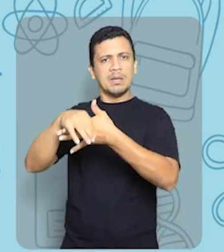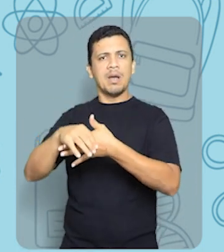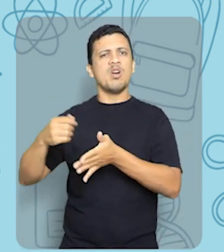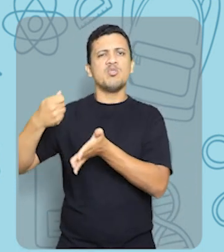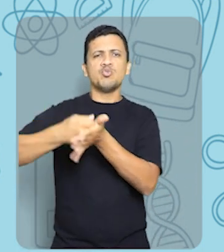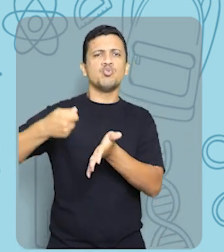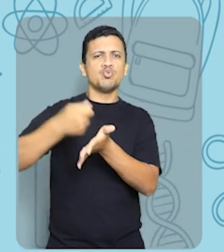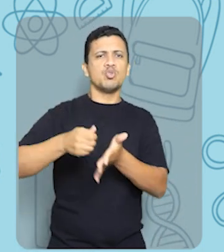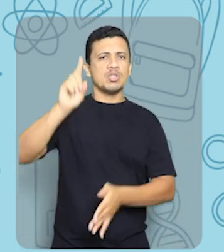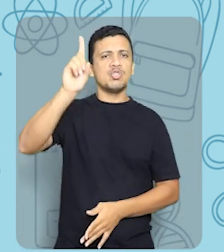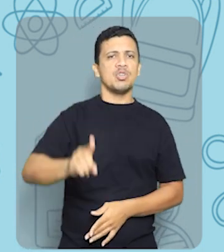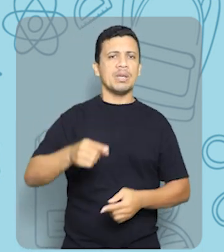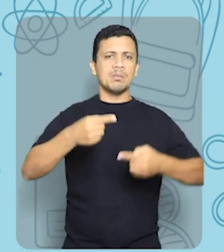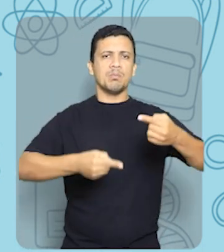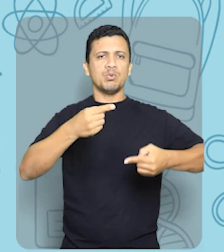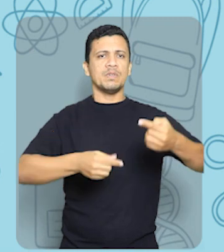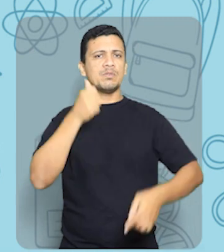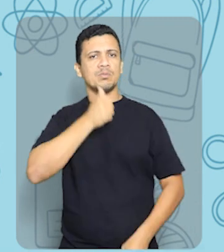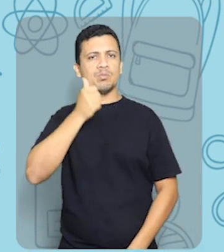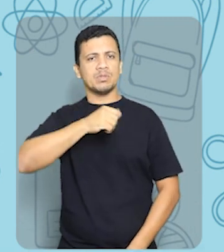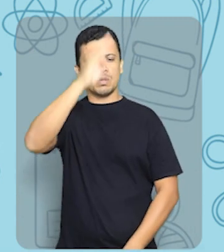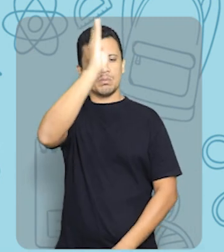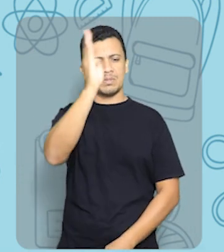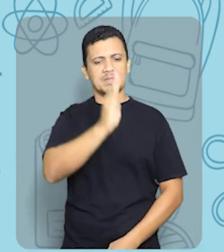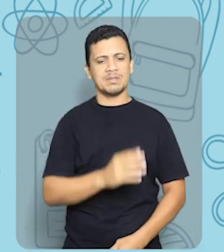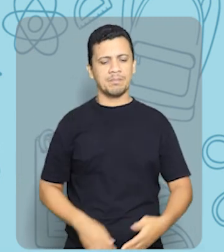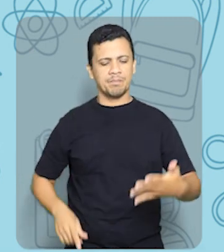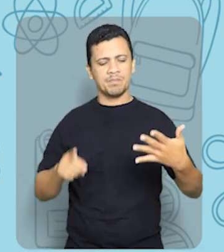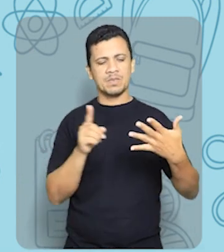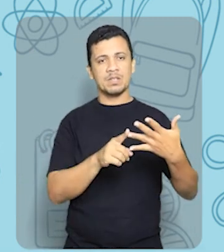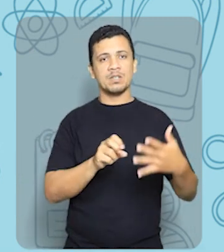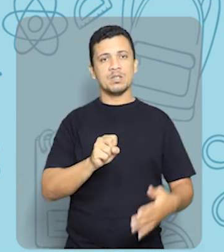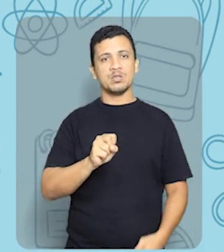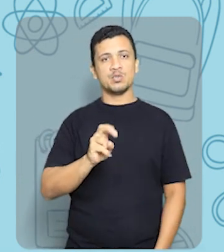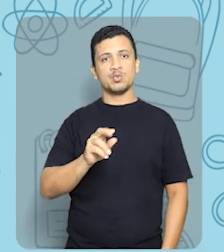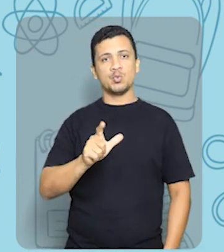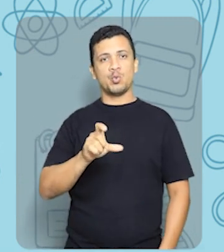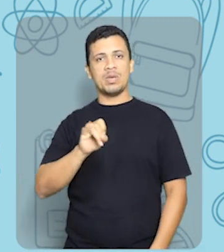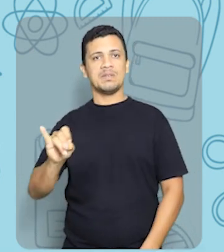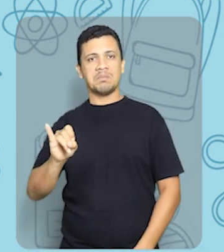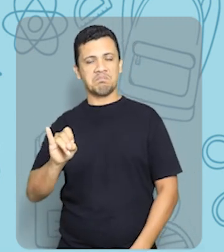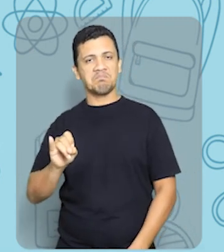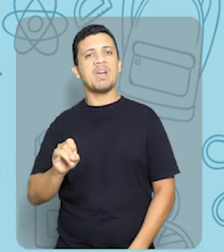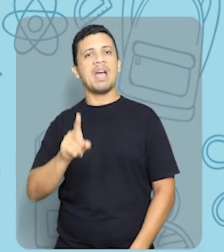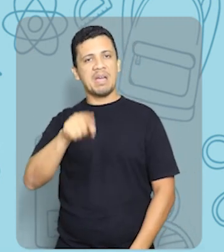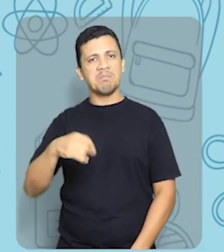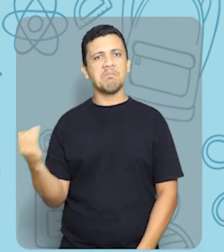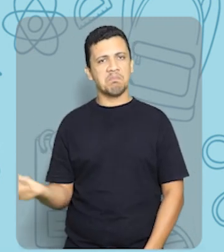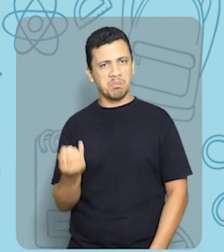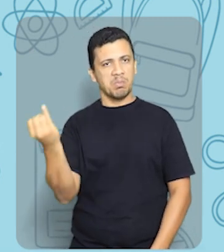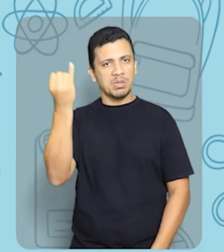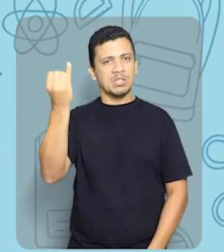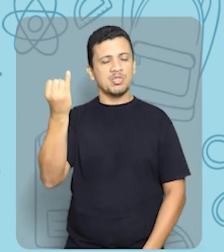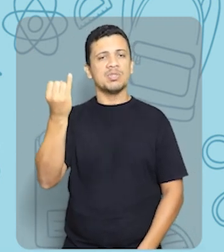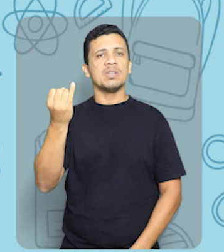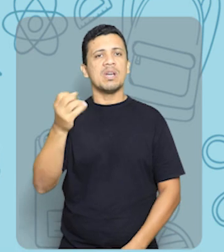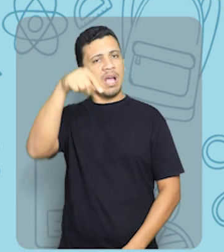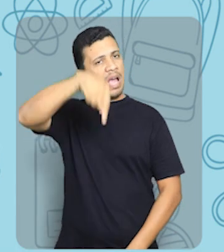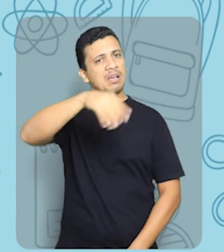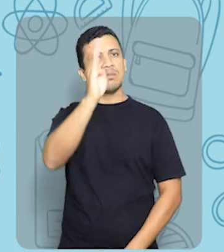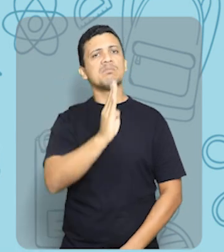direitos políticos das mulheres brasileiras. Sueli Carneiro é um nome fundamental no Brasil quando se fala